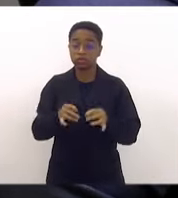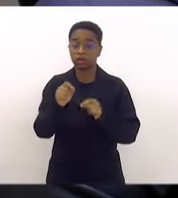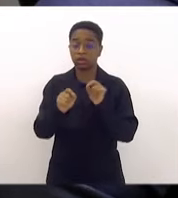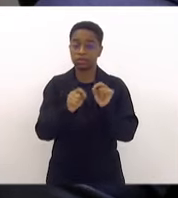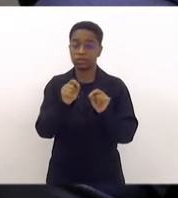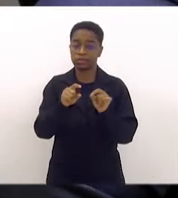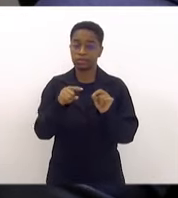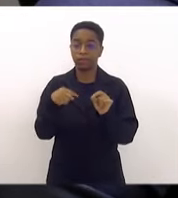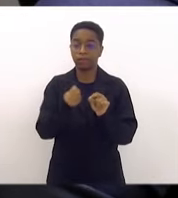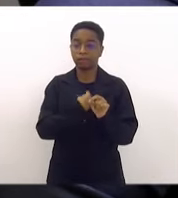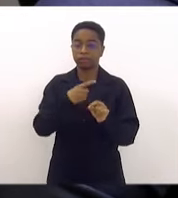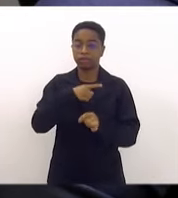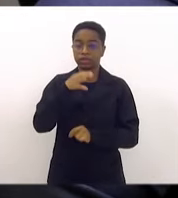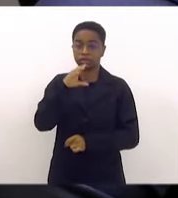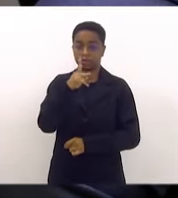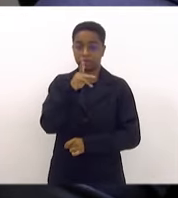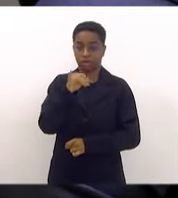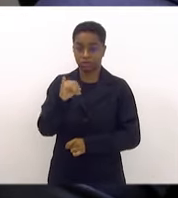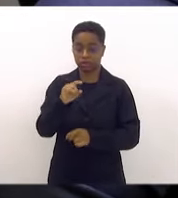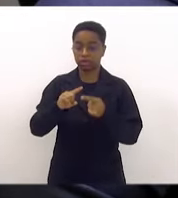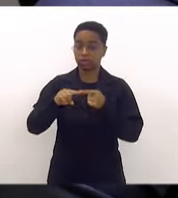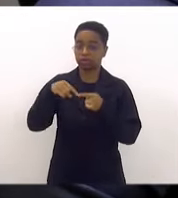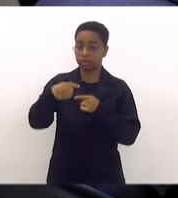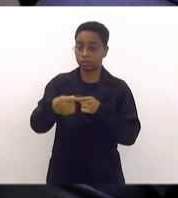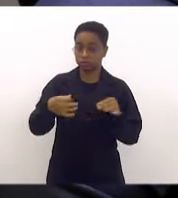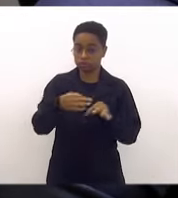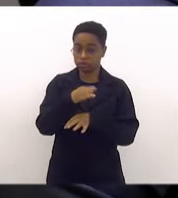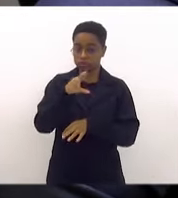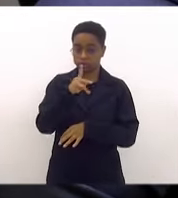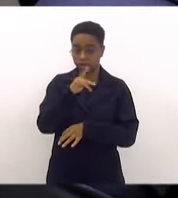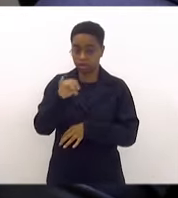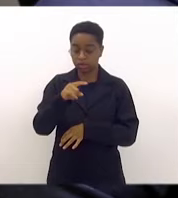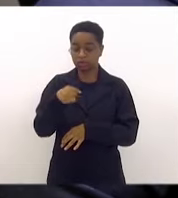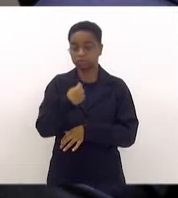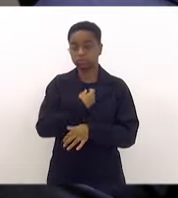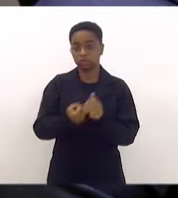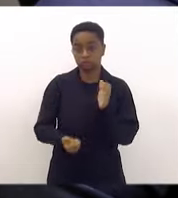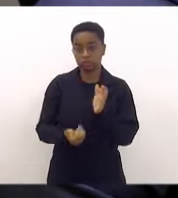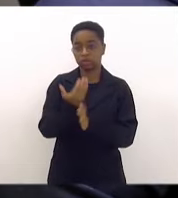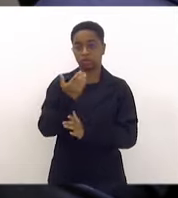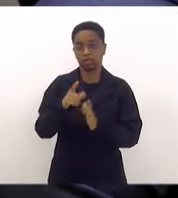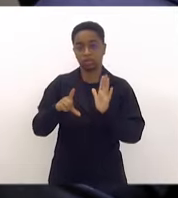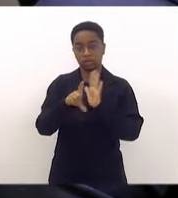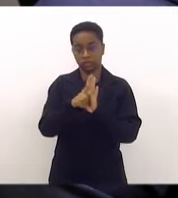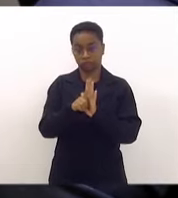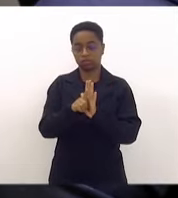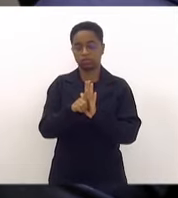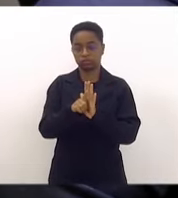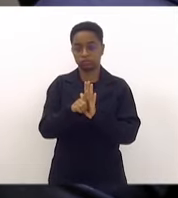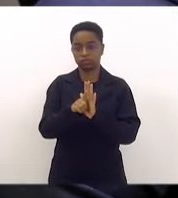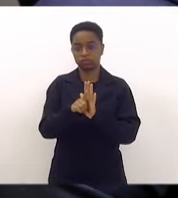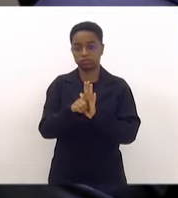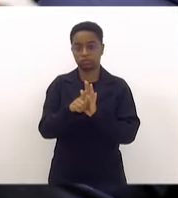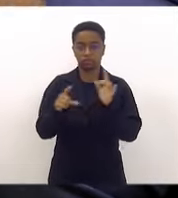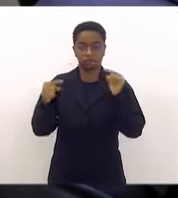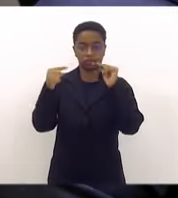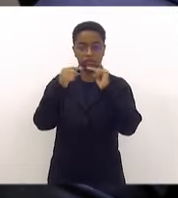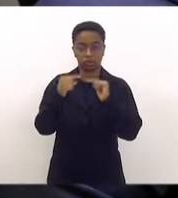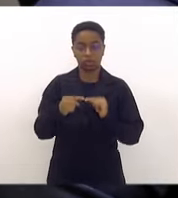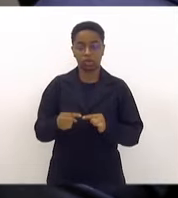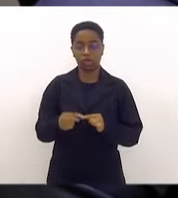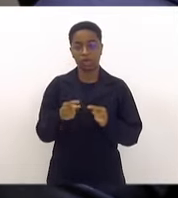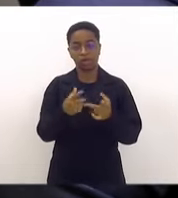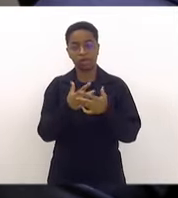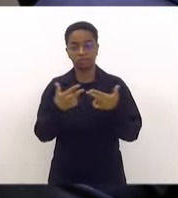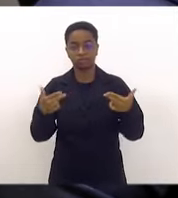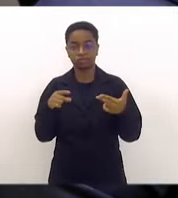a gente ter uma CPI hoje da CPI a gente produzir uma legislação que fosse à luz do que a gente